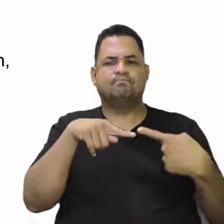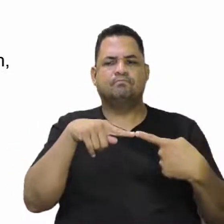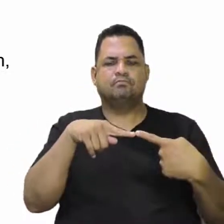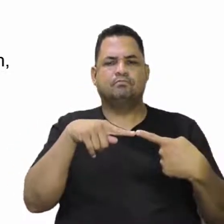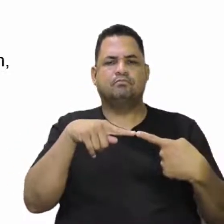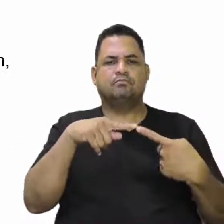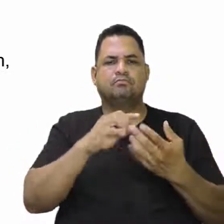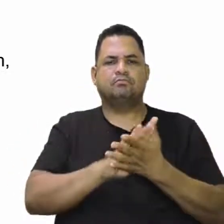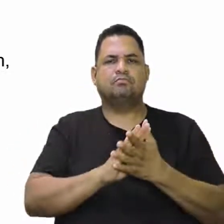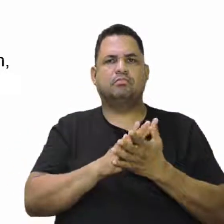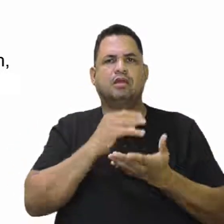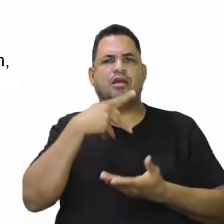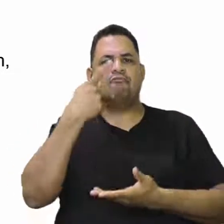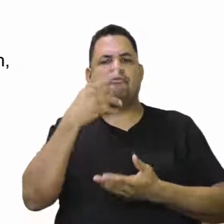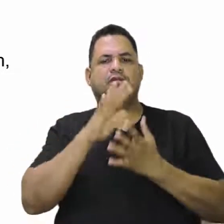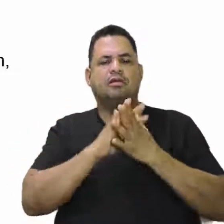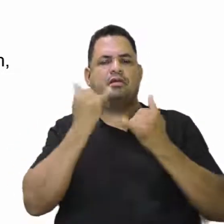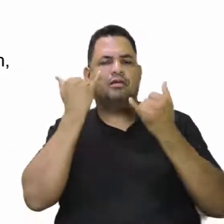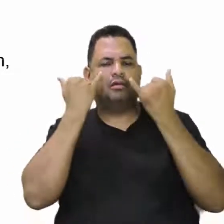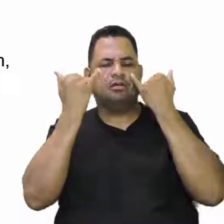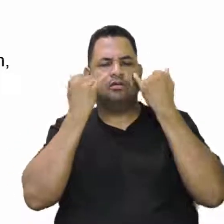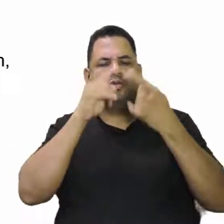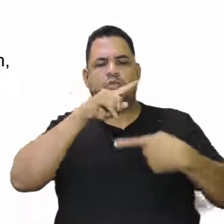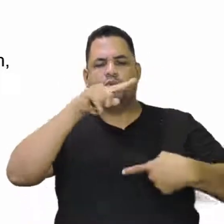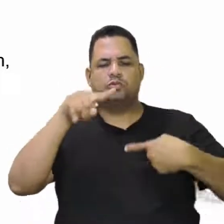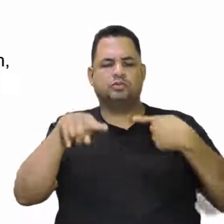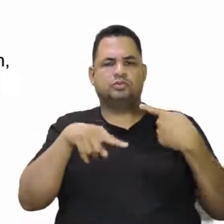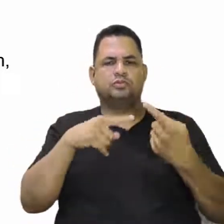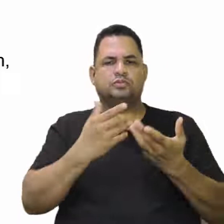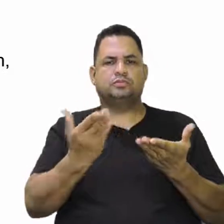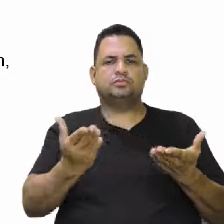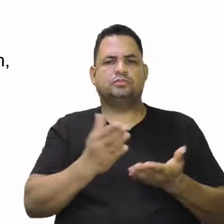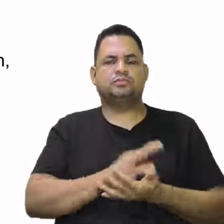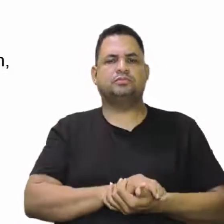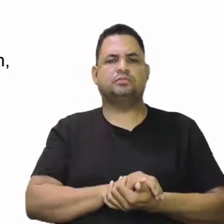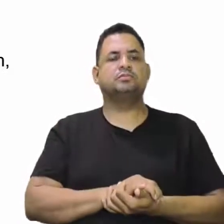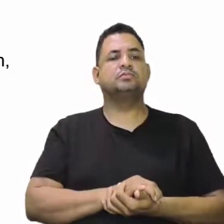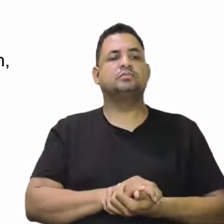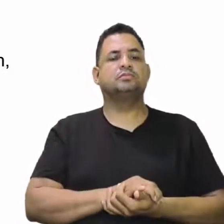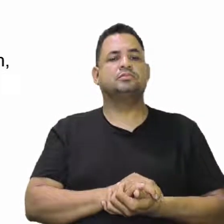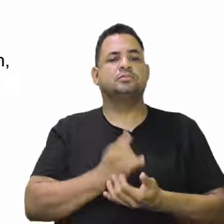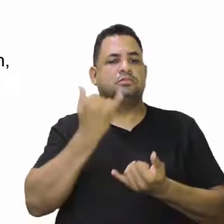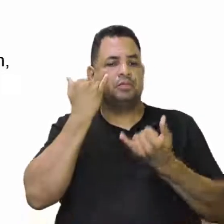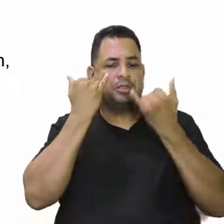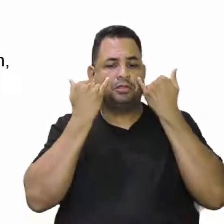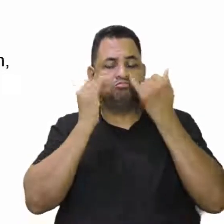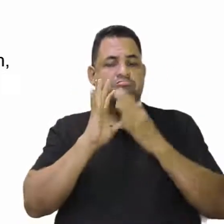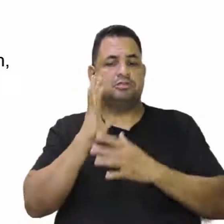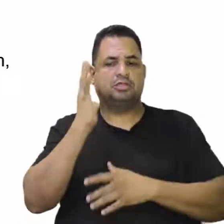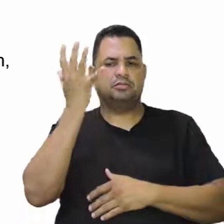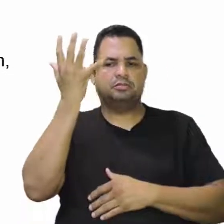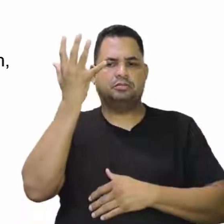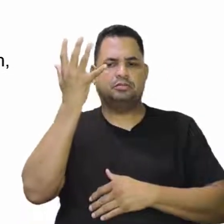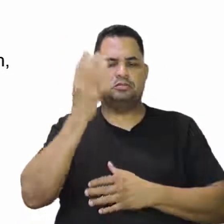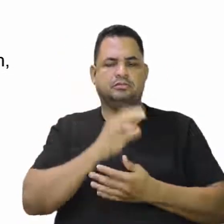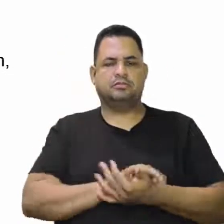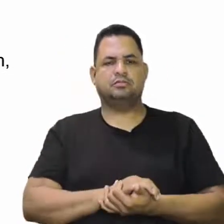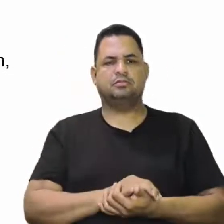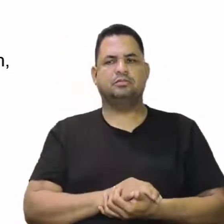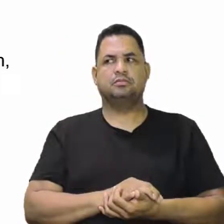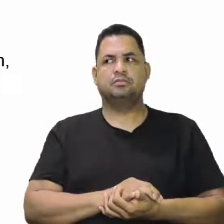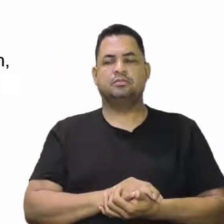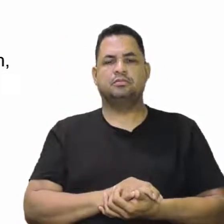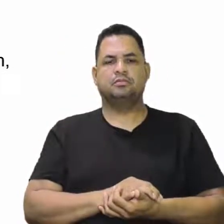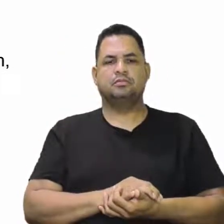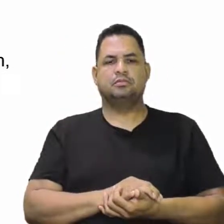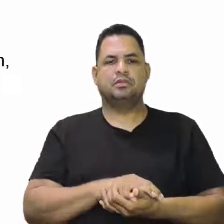falar, informar, a finalidade dele é informar sobre o tempo. O falante